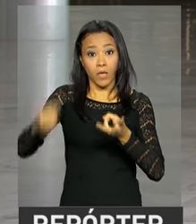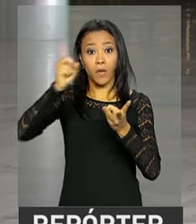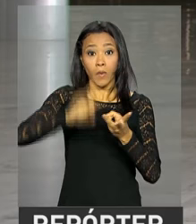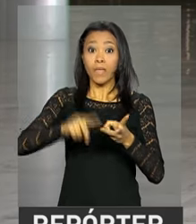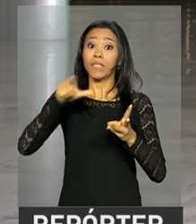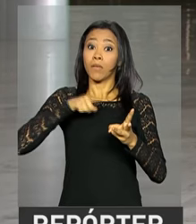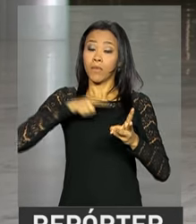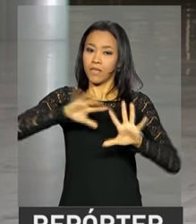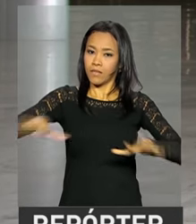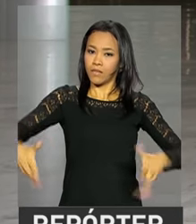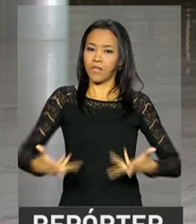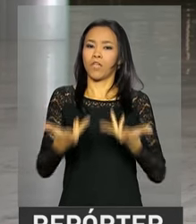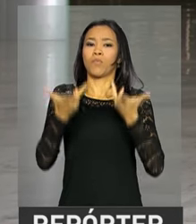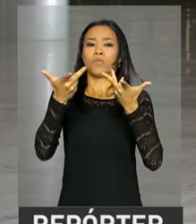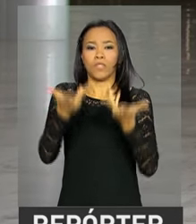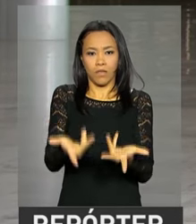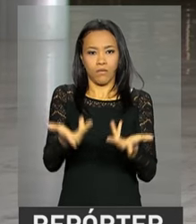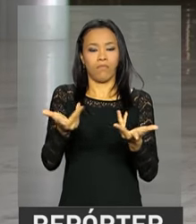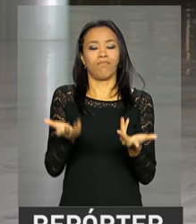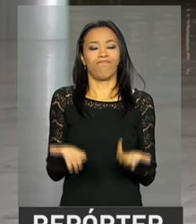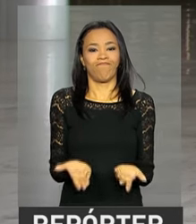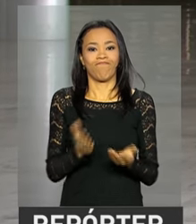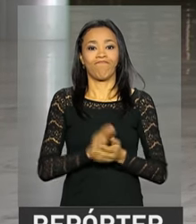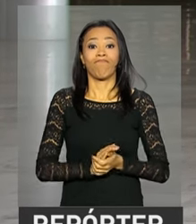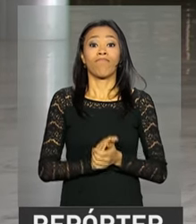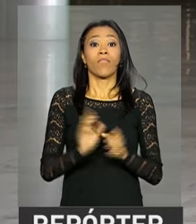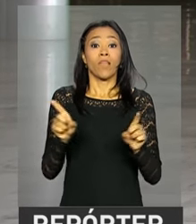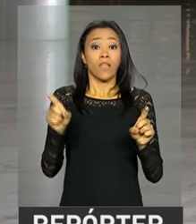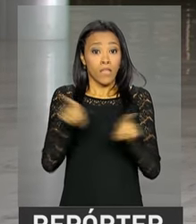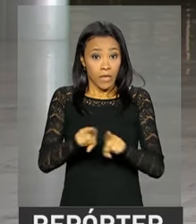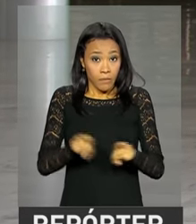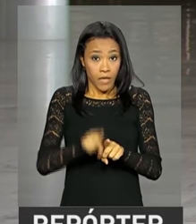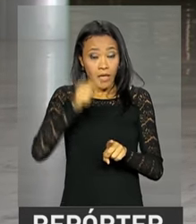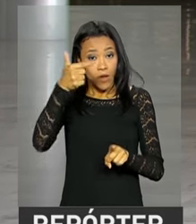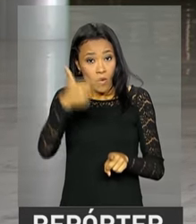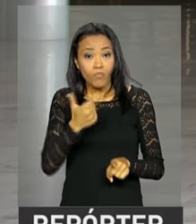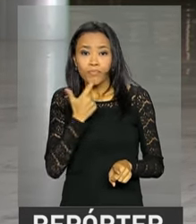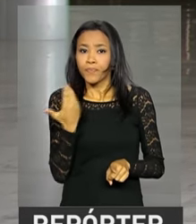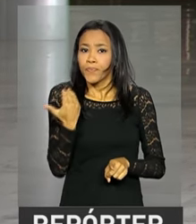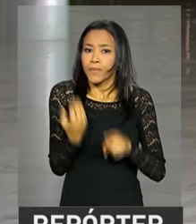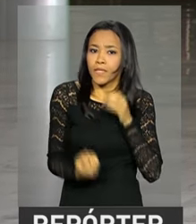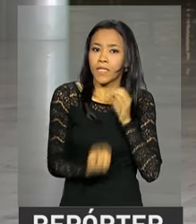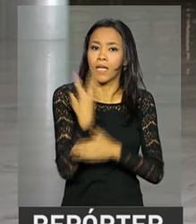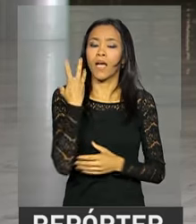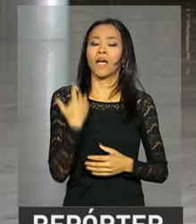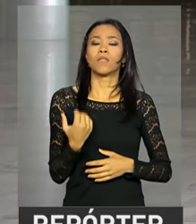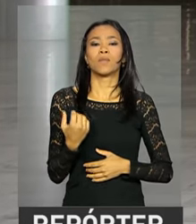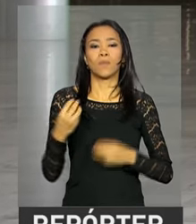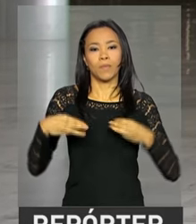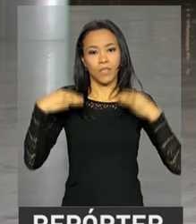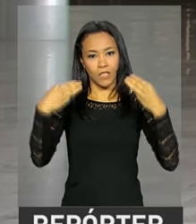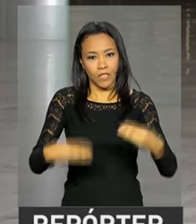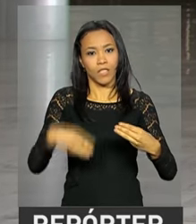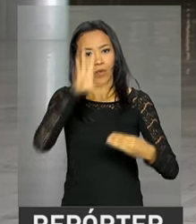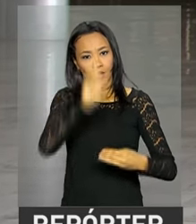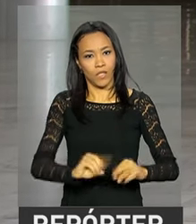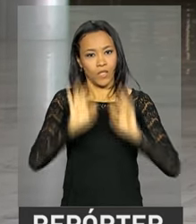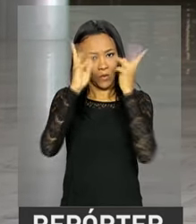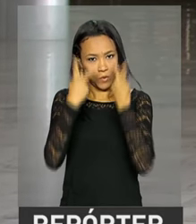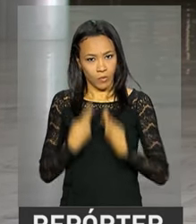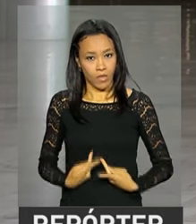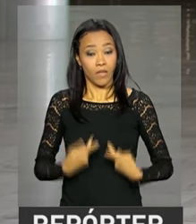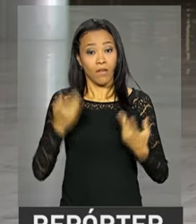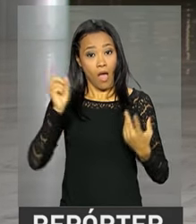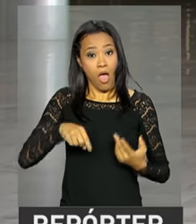também o cerimonial da presidência da República. À frente do também recém-cri ministério dos direitos humanos fica a atual